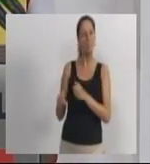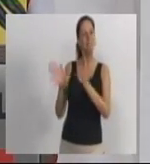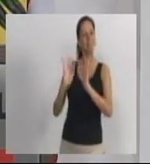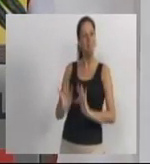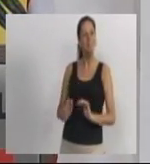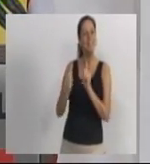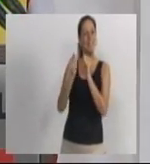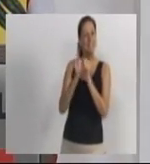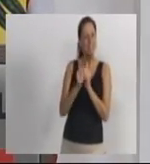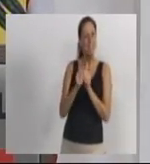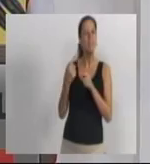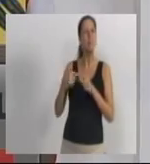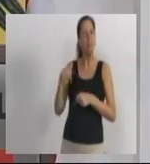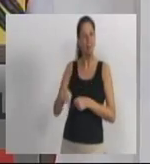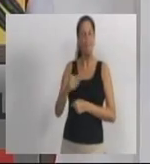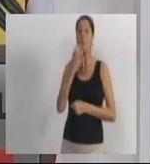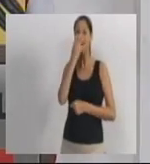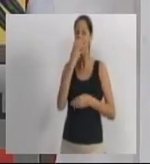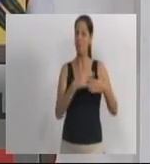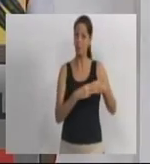Nós estamos enfrentando